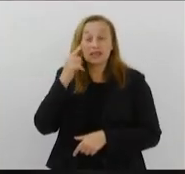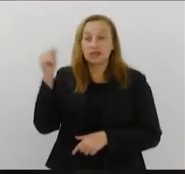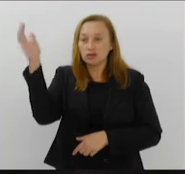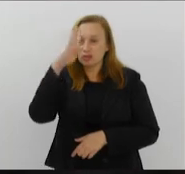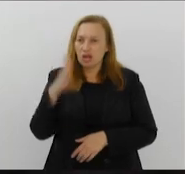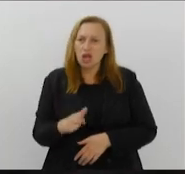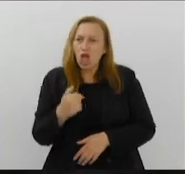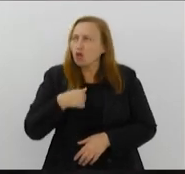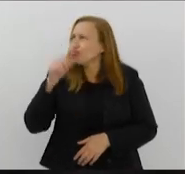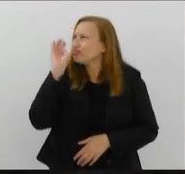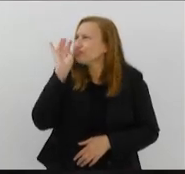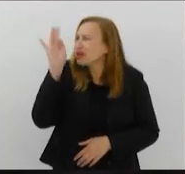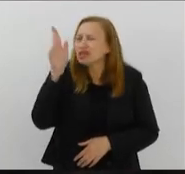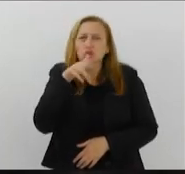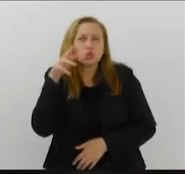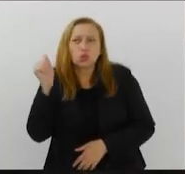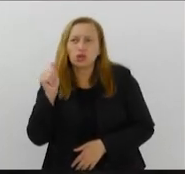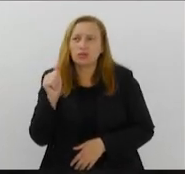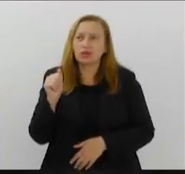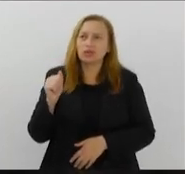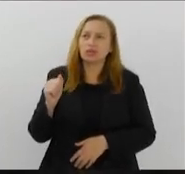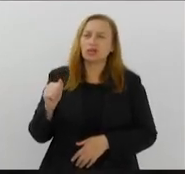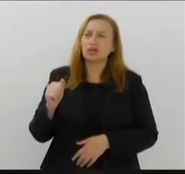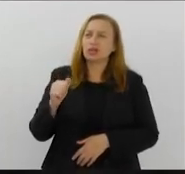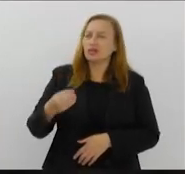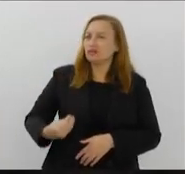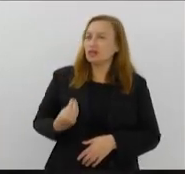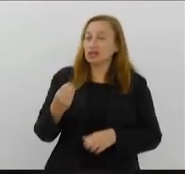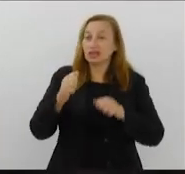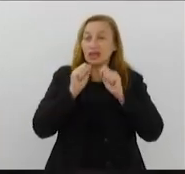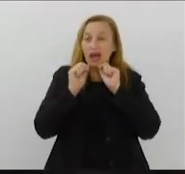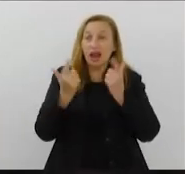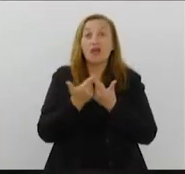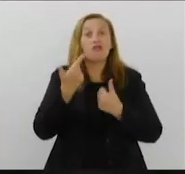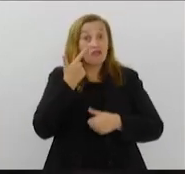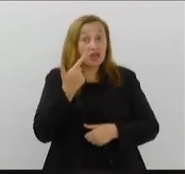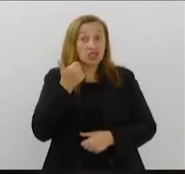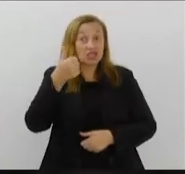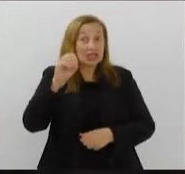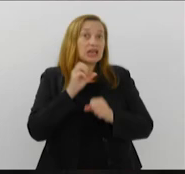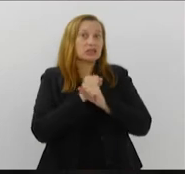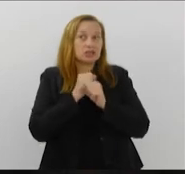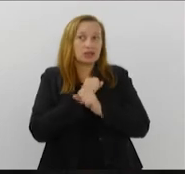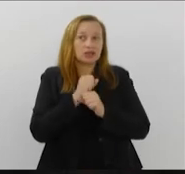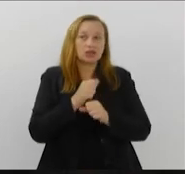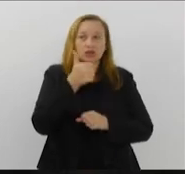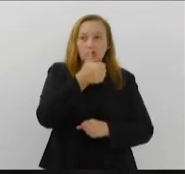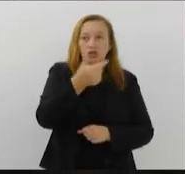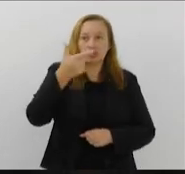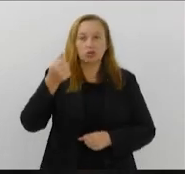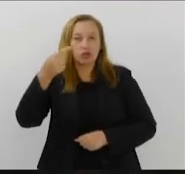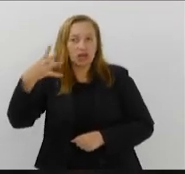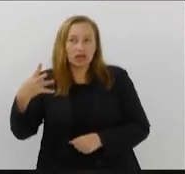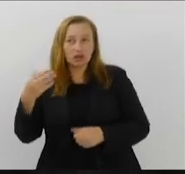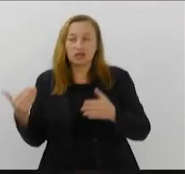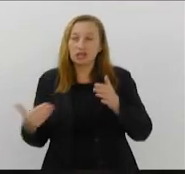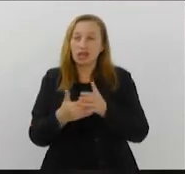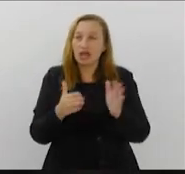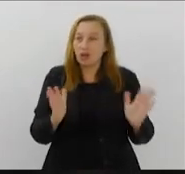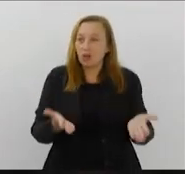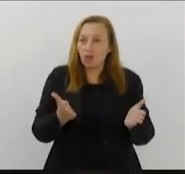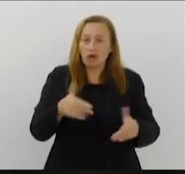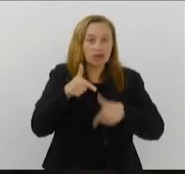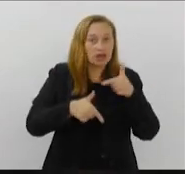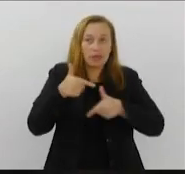imaginei, cara, nunca imaginei na minha vida estar aqui na LERJ. E olha como você passou, são 10 anos, desde 2014 até agora, fazendo isso